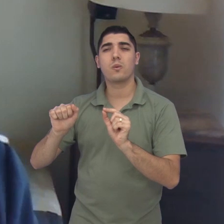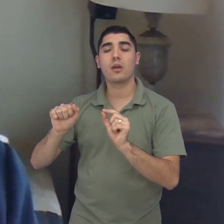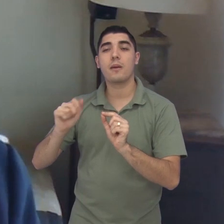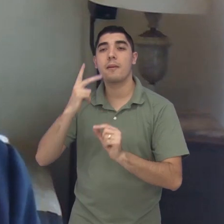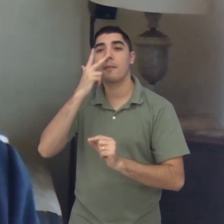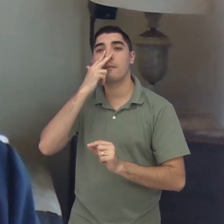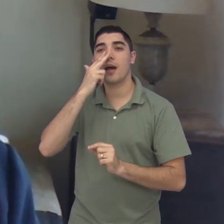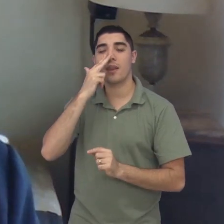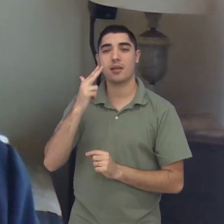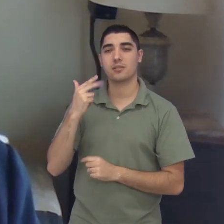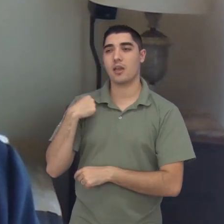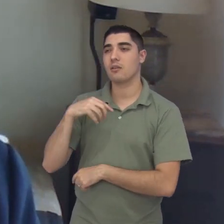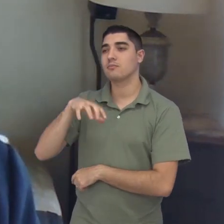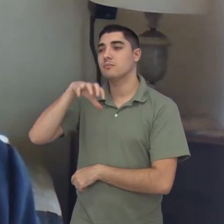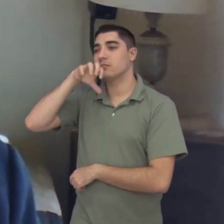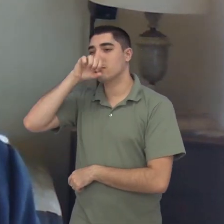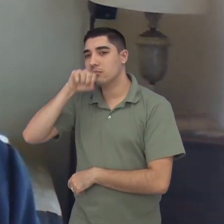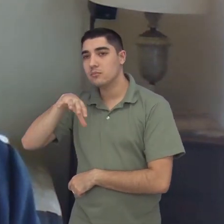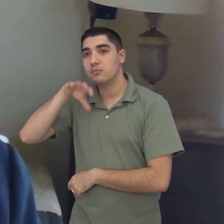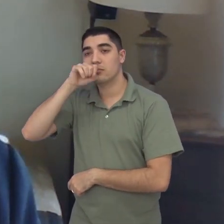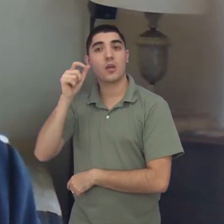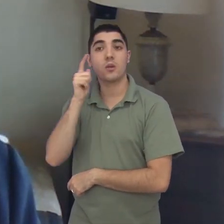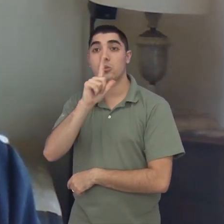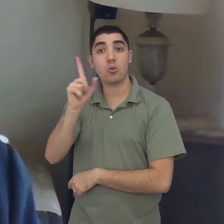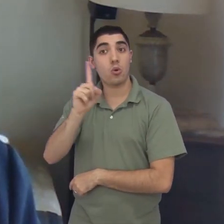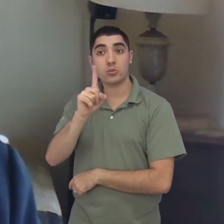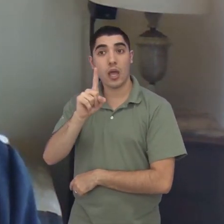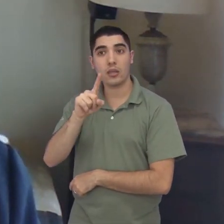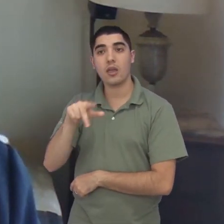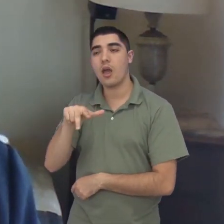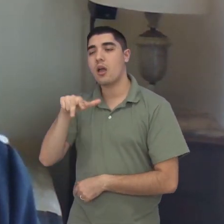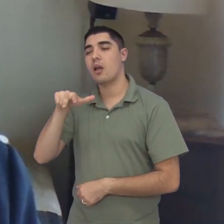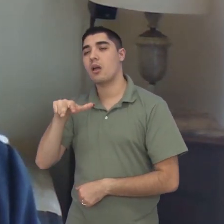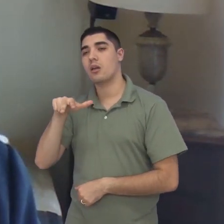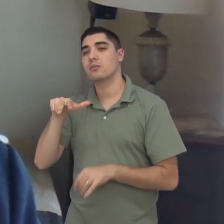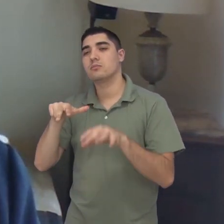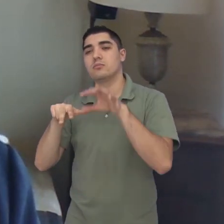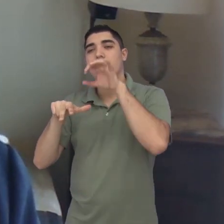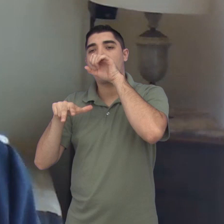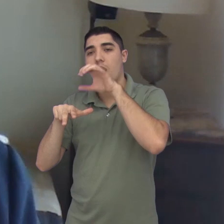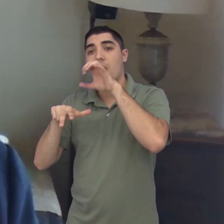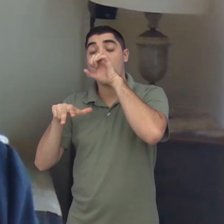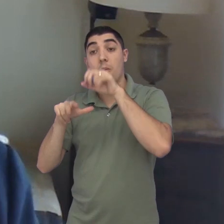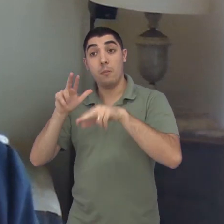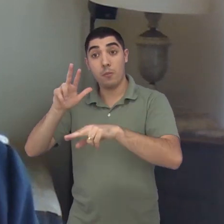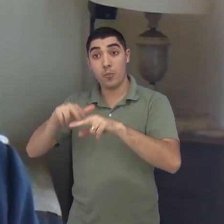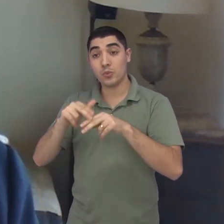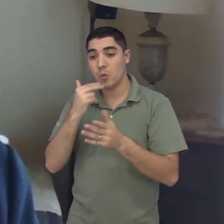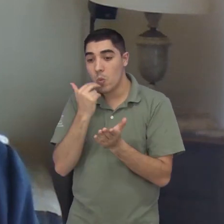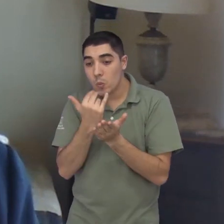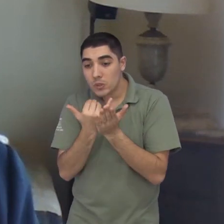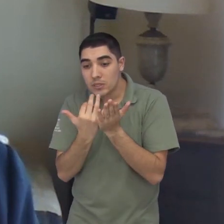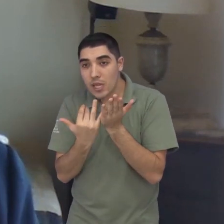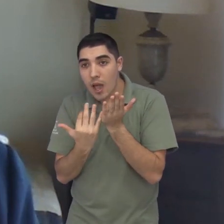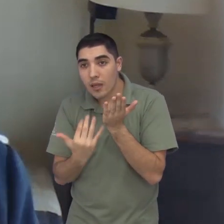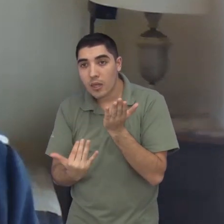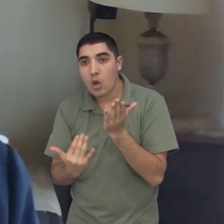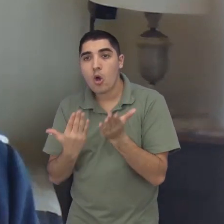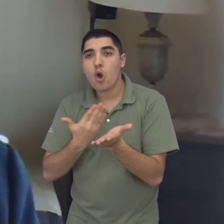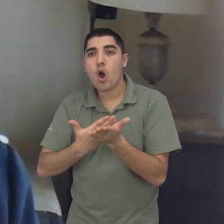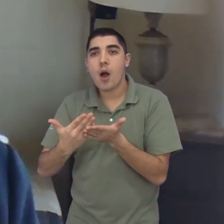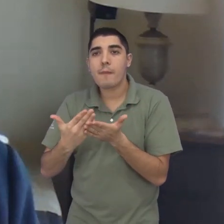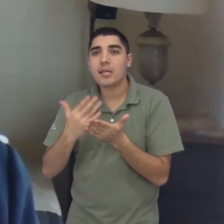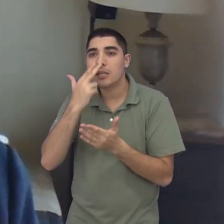respirar durante um período de tempo. Quando isso acontece, a quantidade de oxigênio no nosso sangue vai